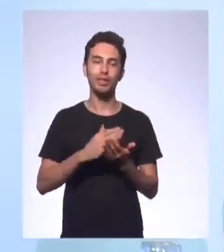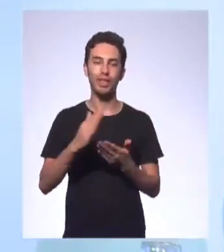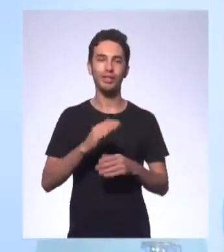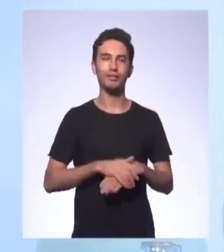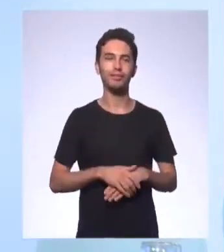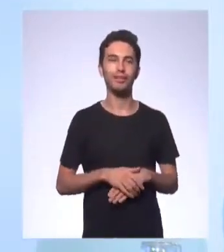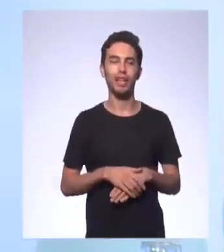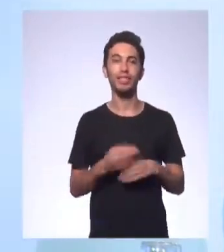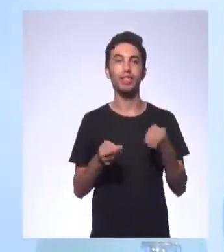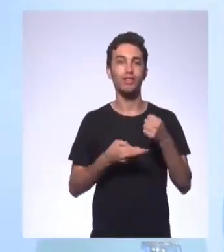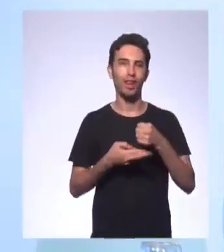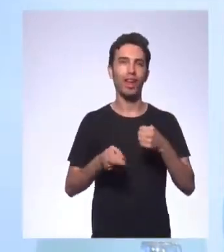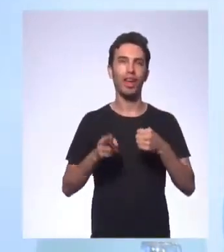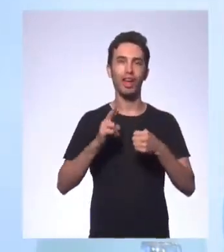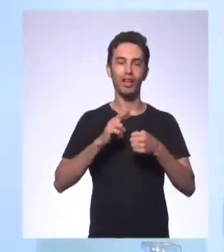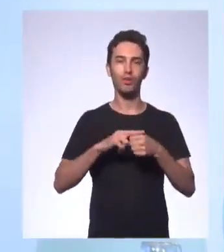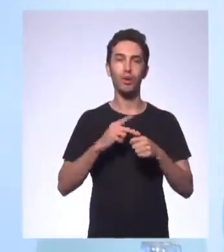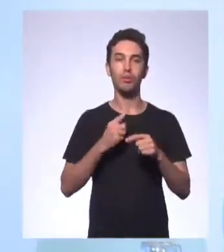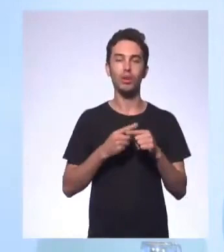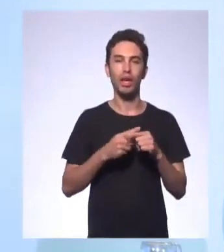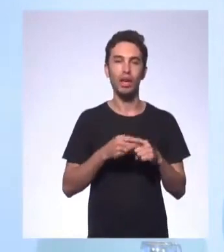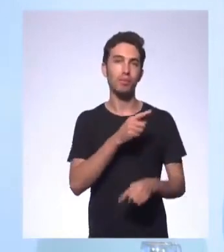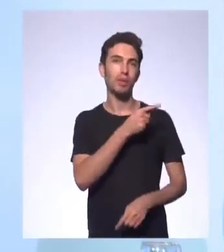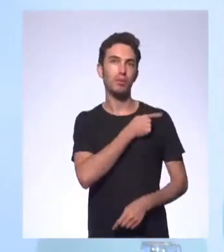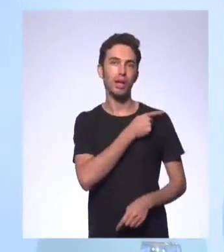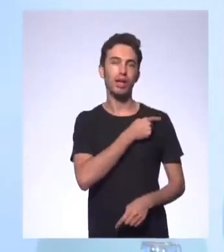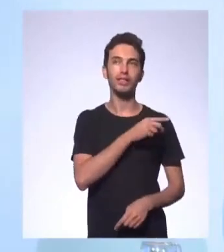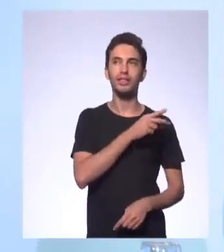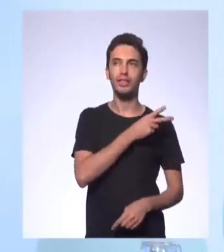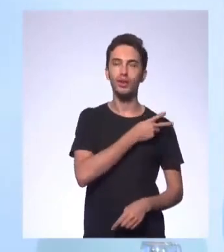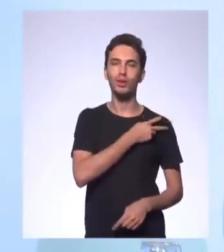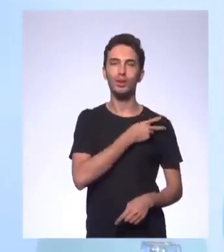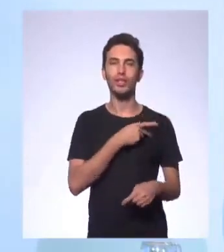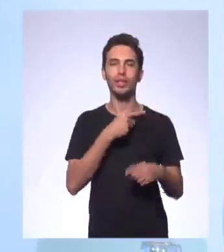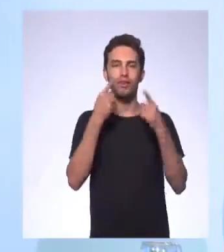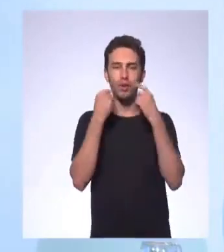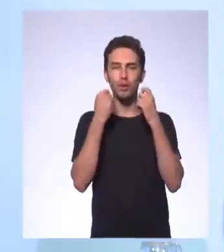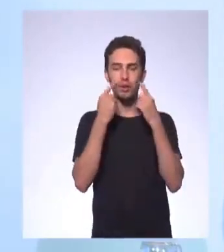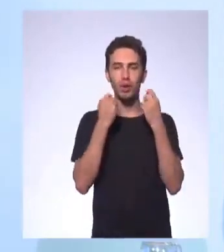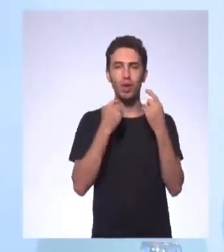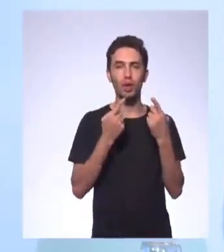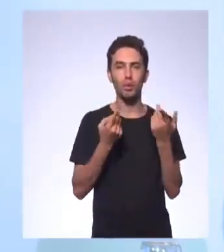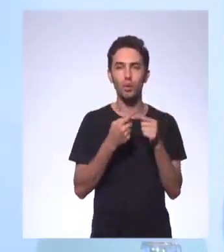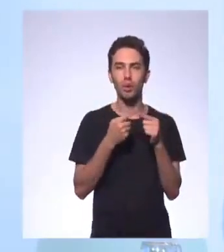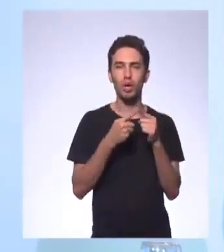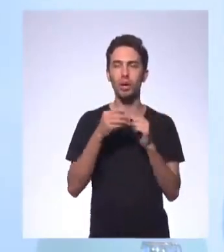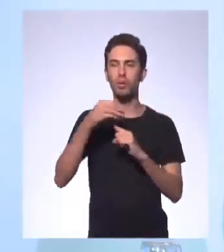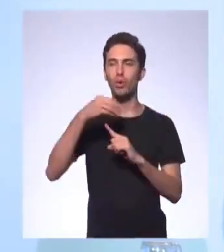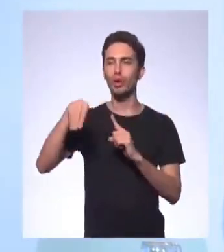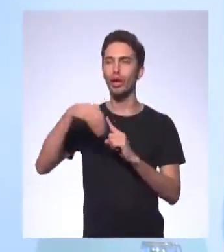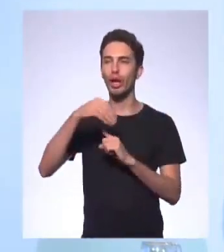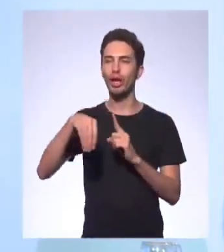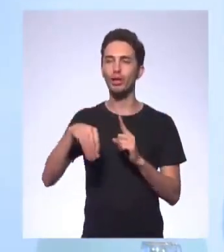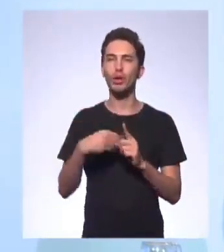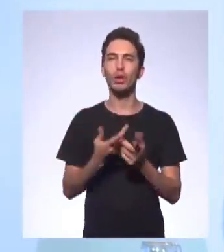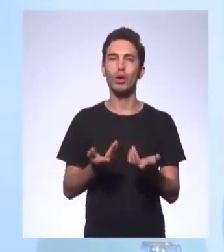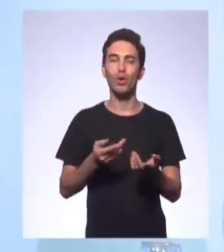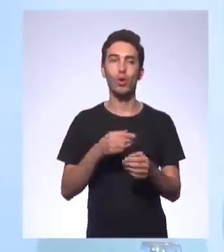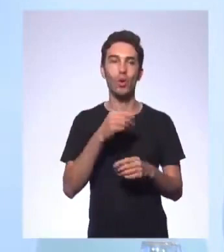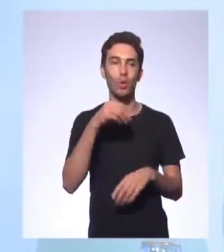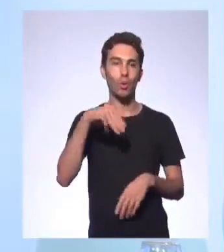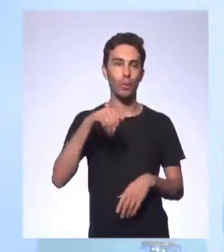combinado a gente vai retomar, porque a primeira série e a segunda série estavam chorando, porque mudou o moderador, o Mauro está de férias,